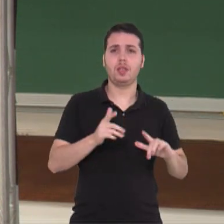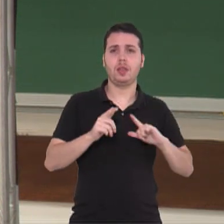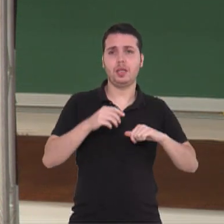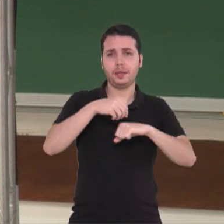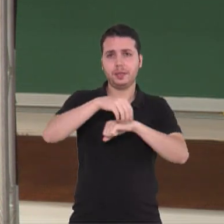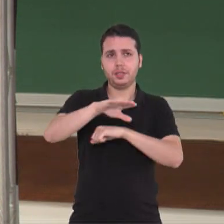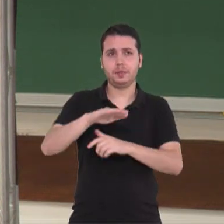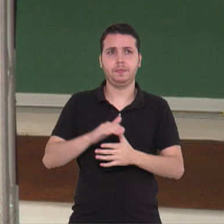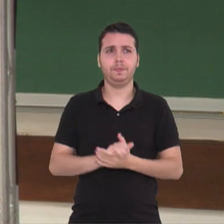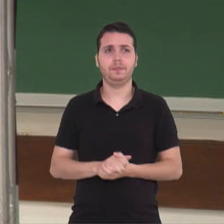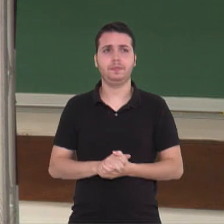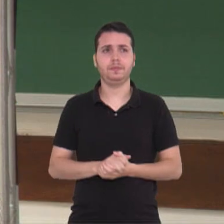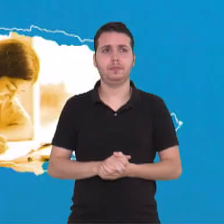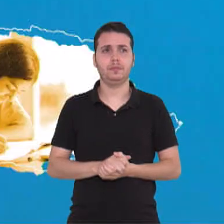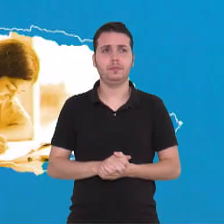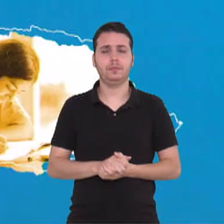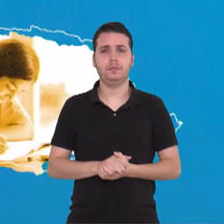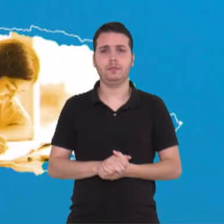dica.